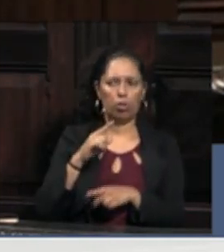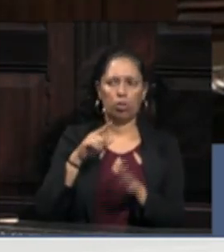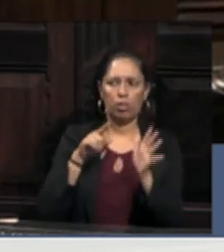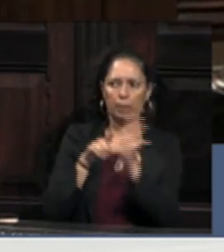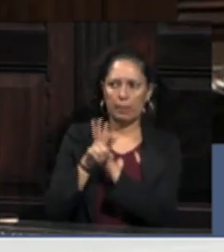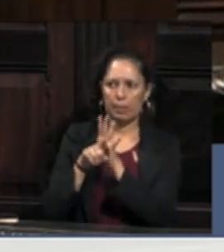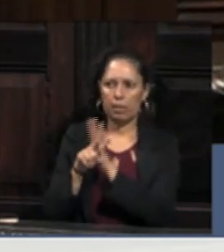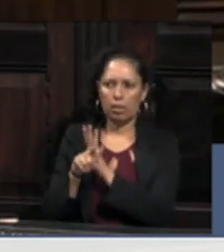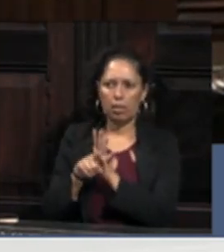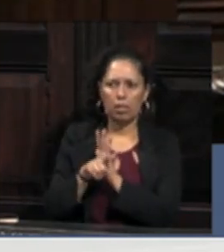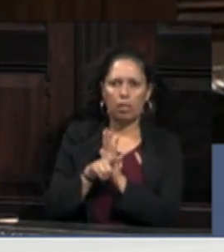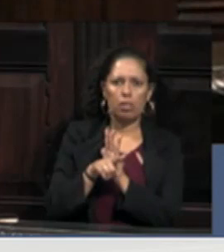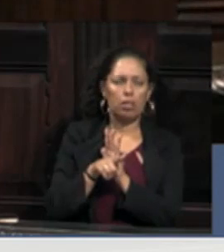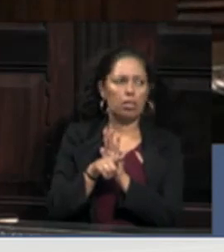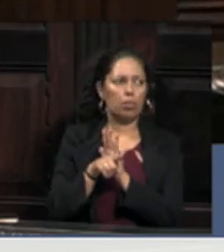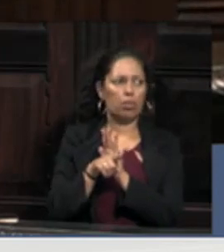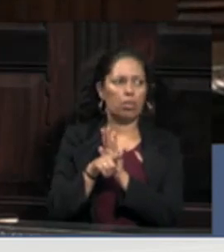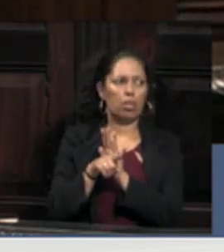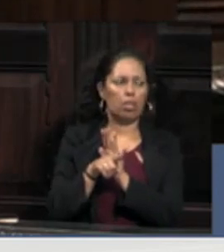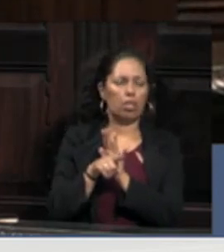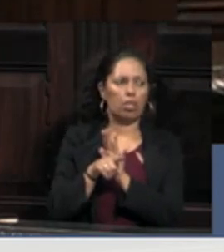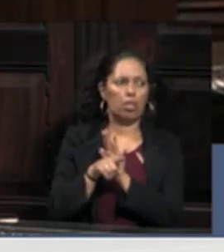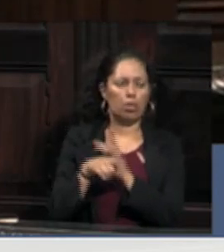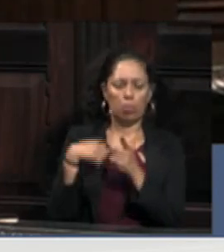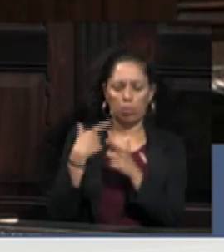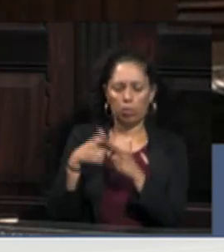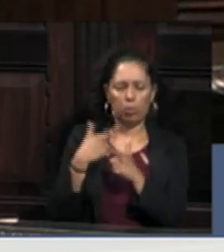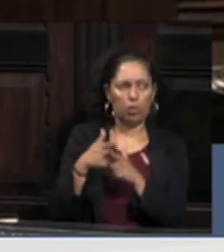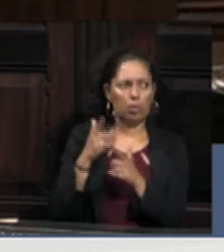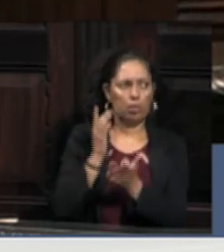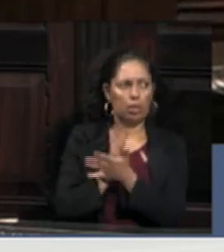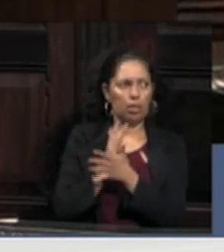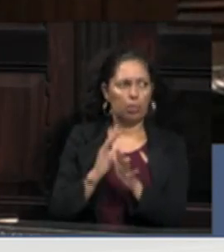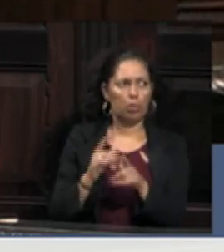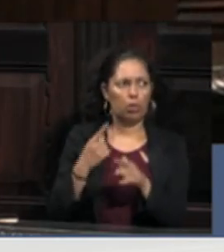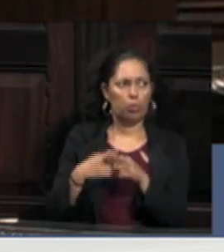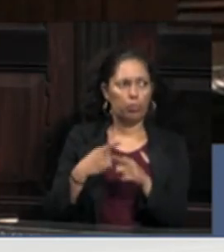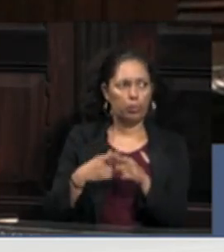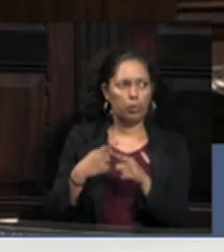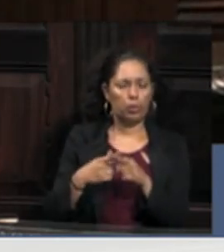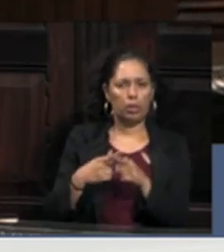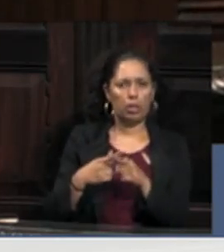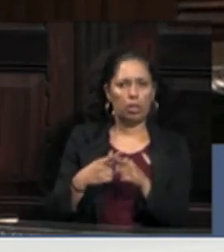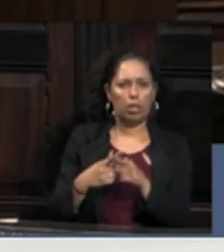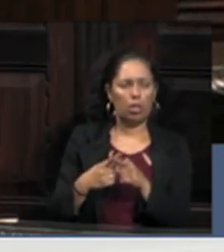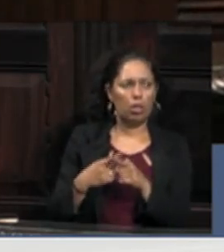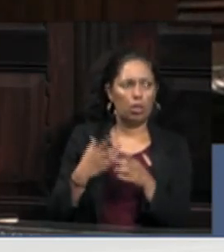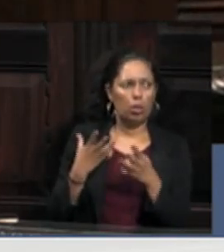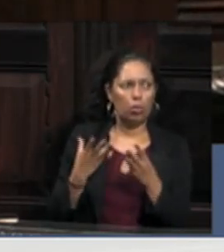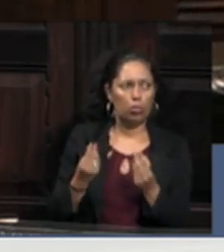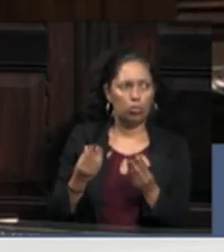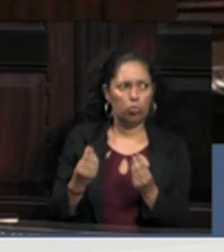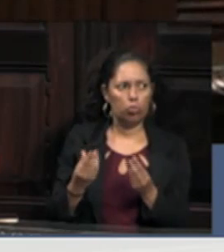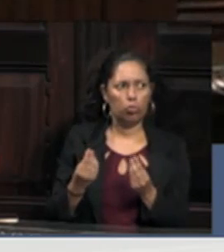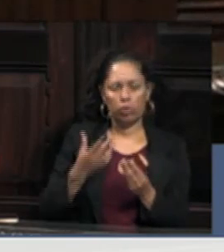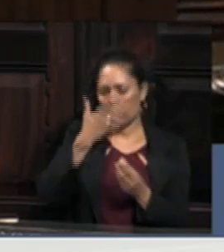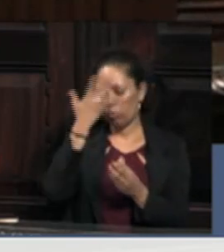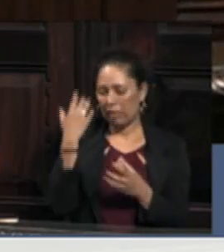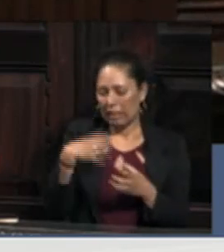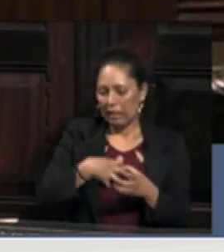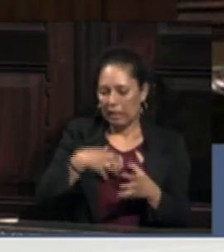quadriênio, esta legislatura, resolvendo essa questão, porque isso tem perturbado de